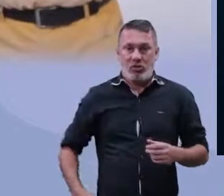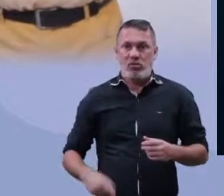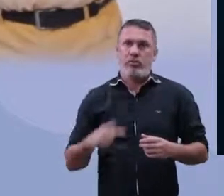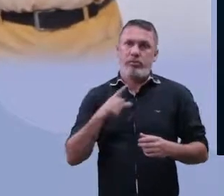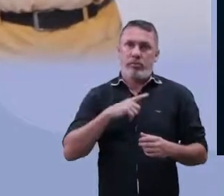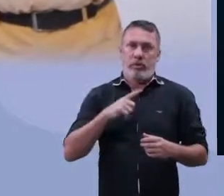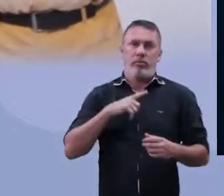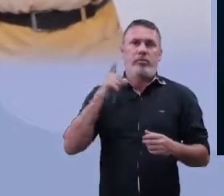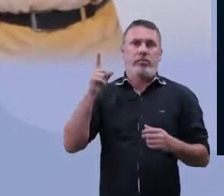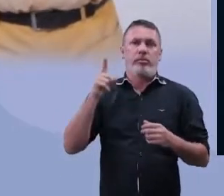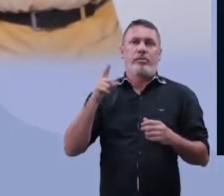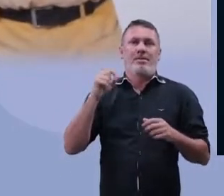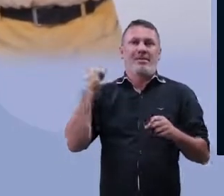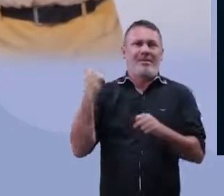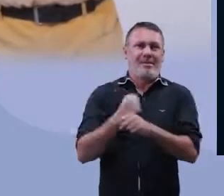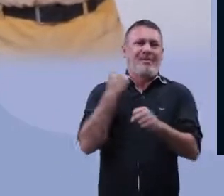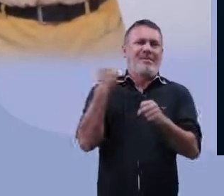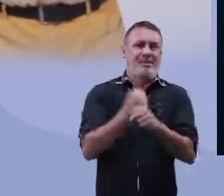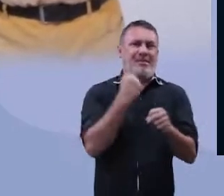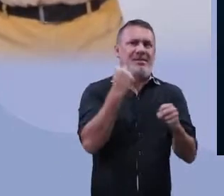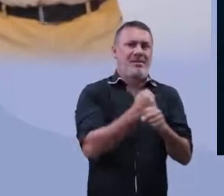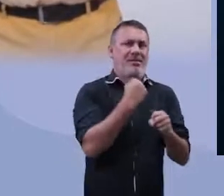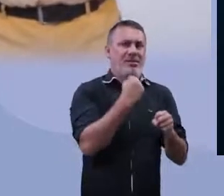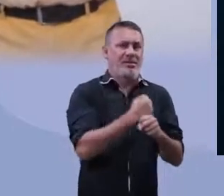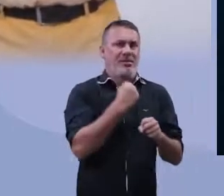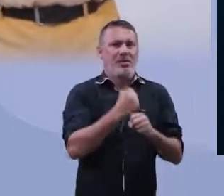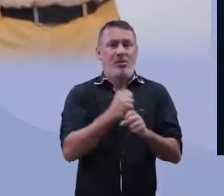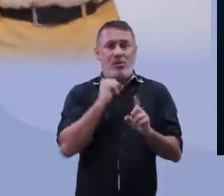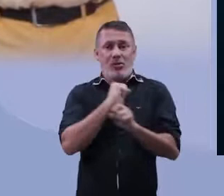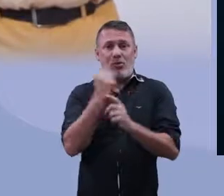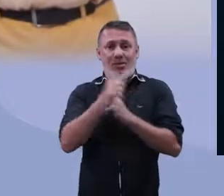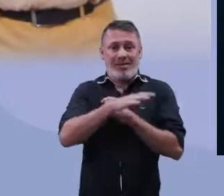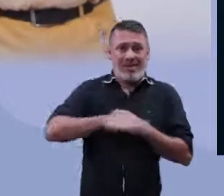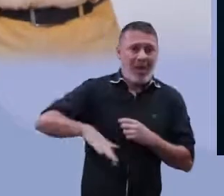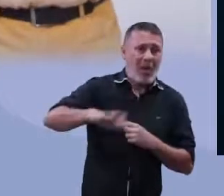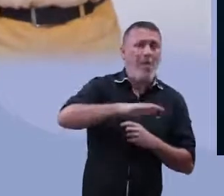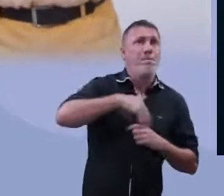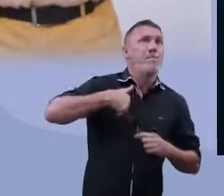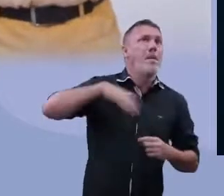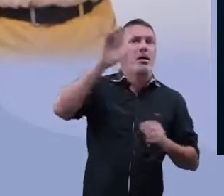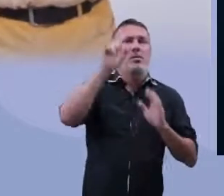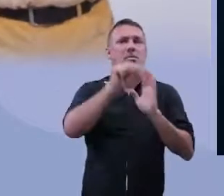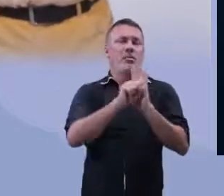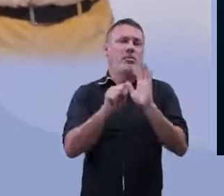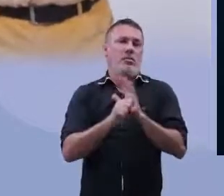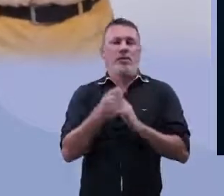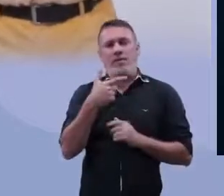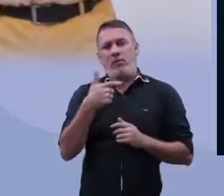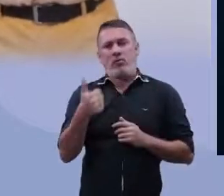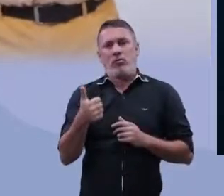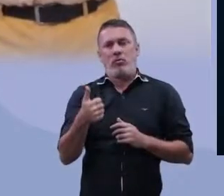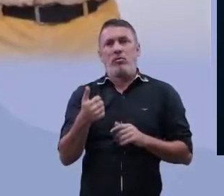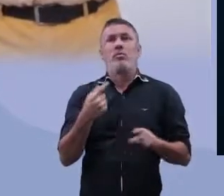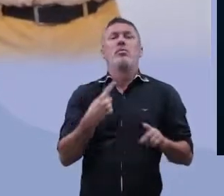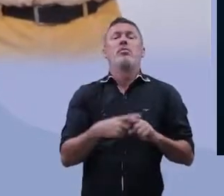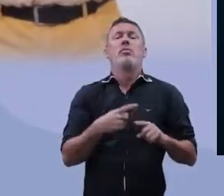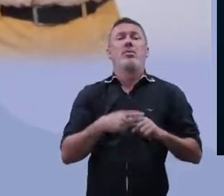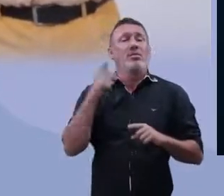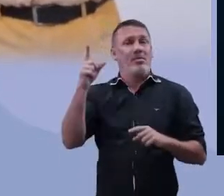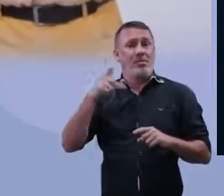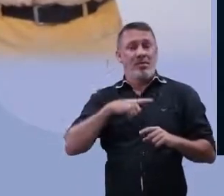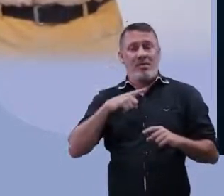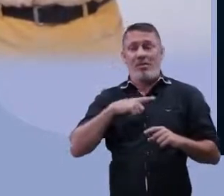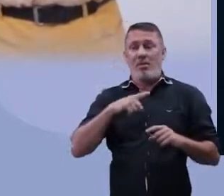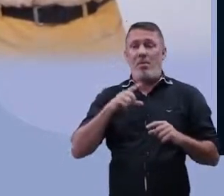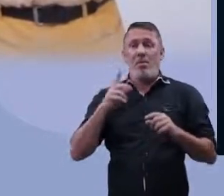gerou um impacto social, um dos mais representativos do século XXI, pois fez a realocação de